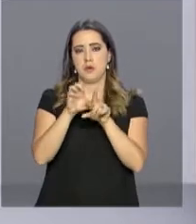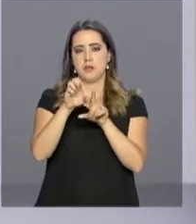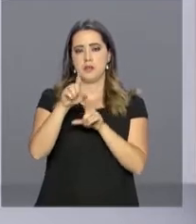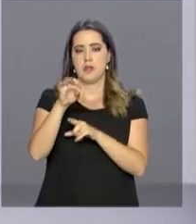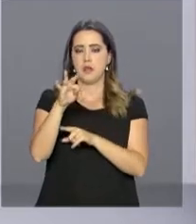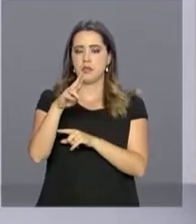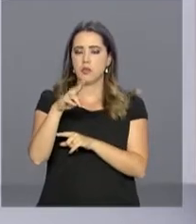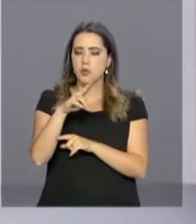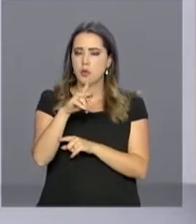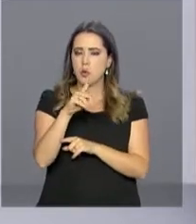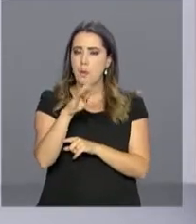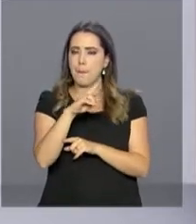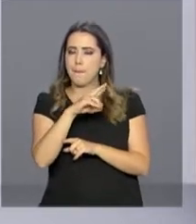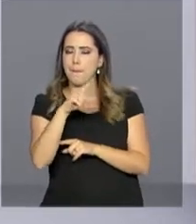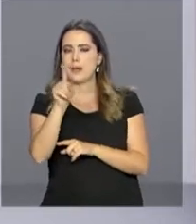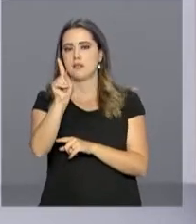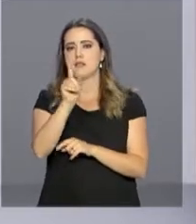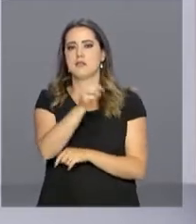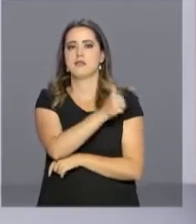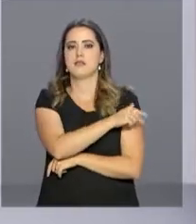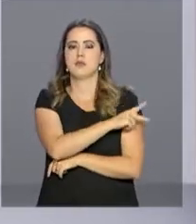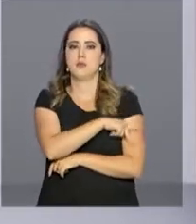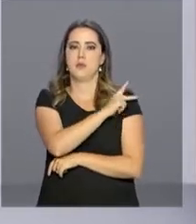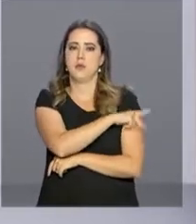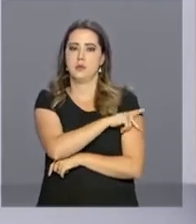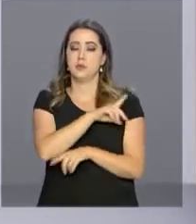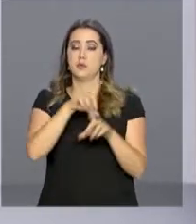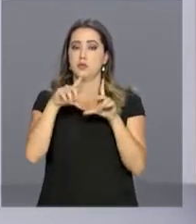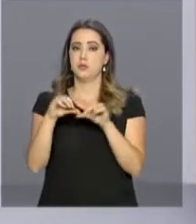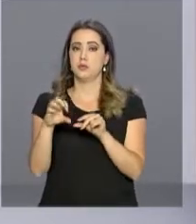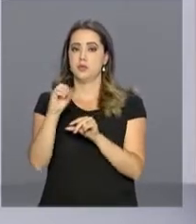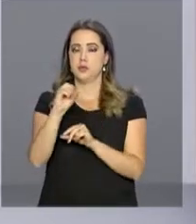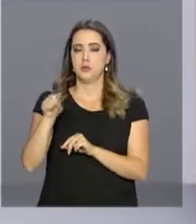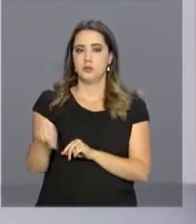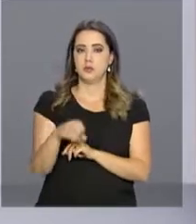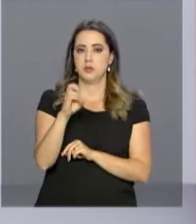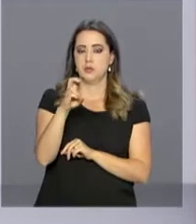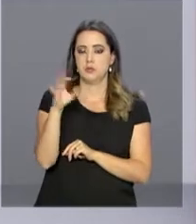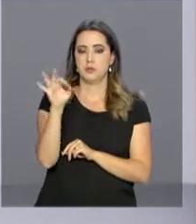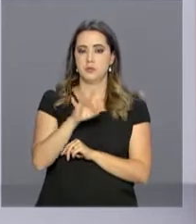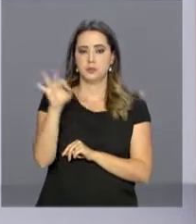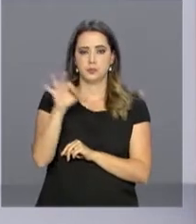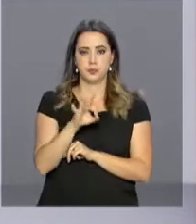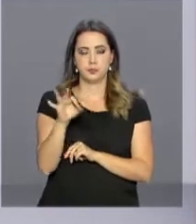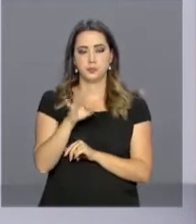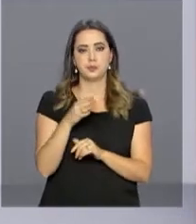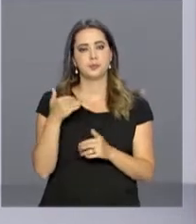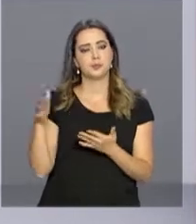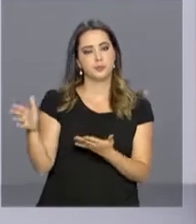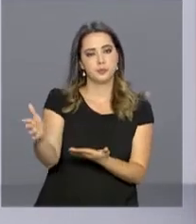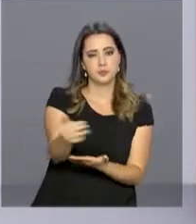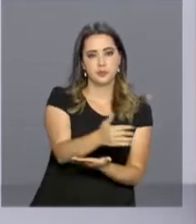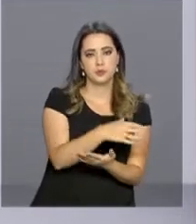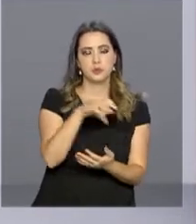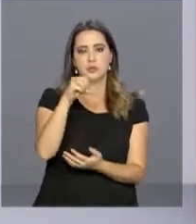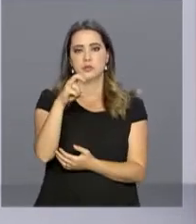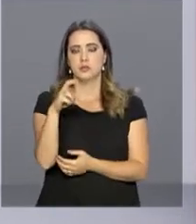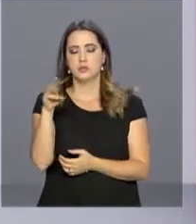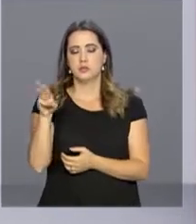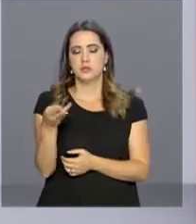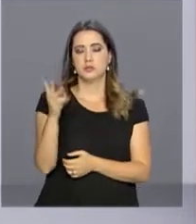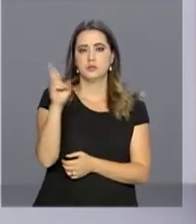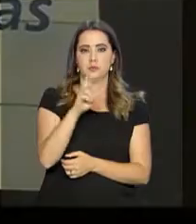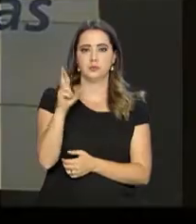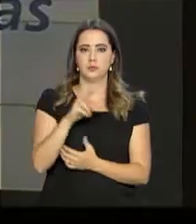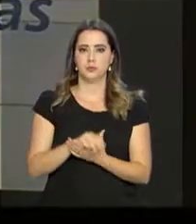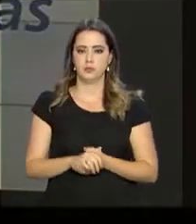oferta garante redução de 8 6 por cento na conta de luz e uma arrecadação de mais de 95 milhões de reais ao tesouro nacional